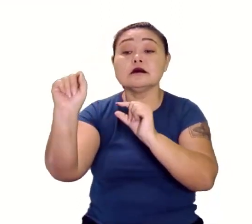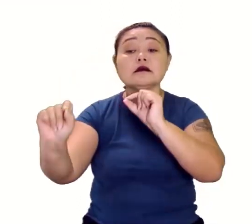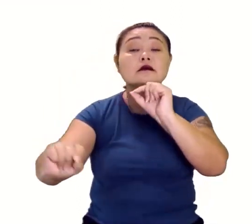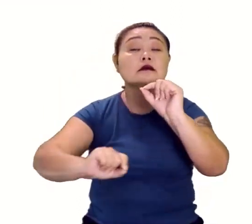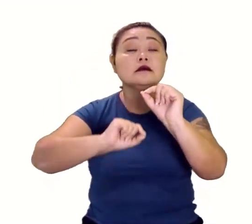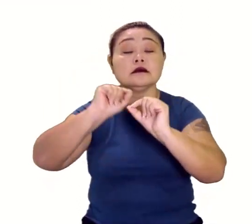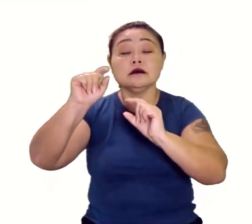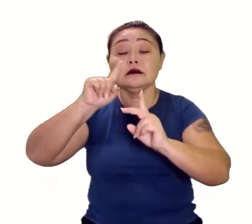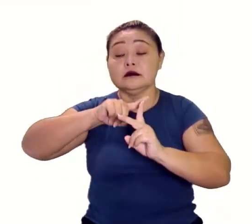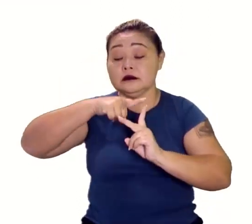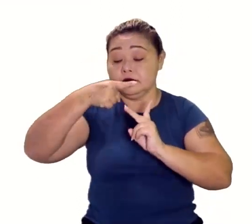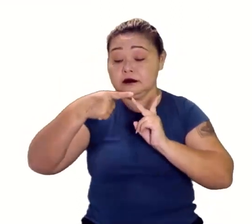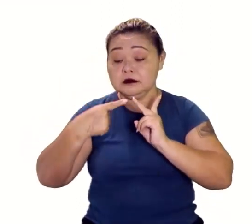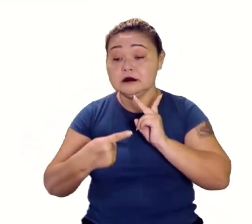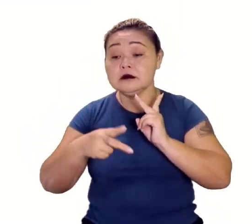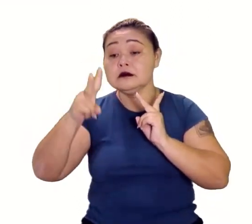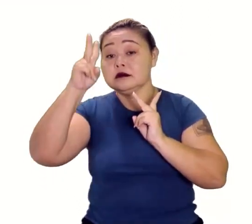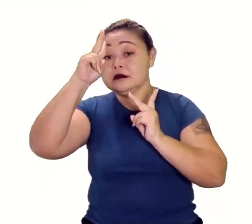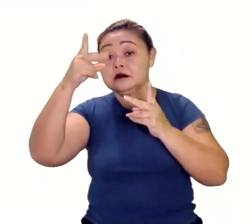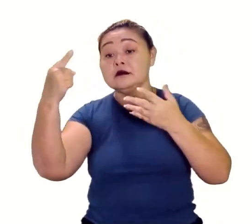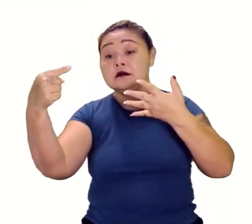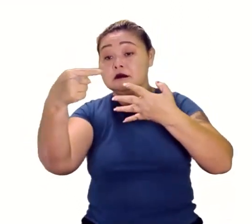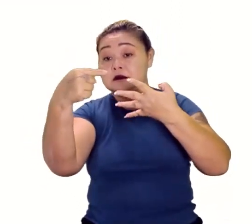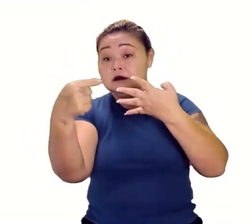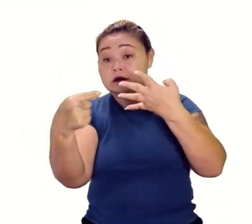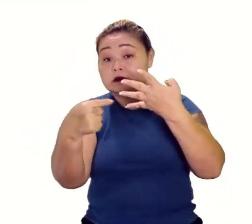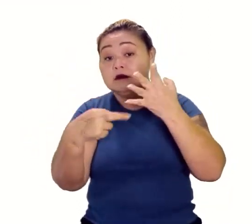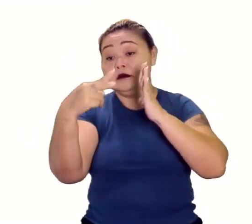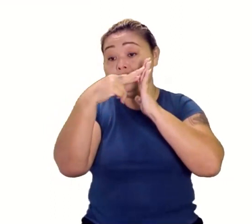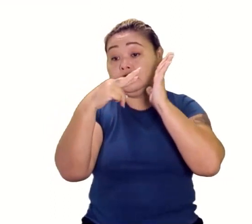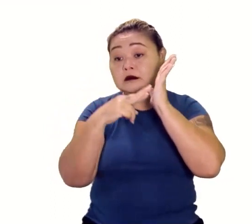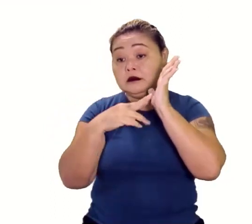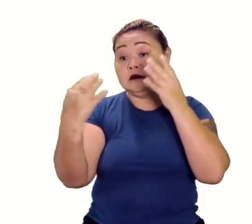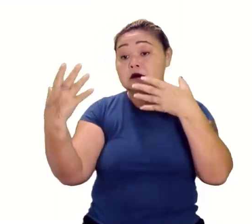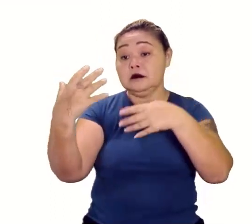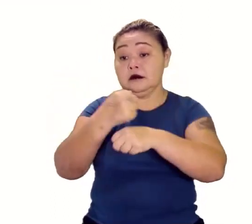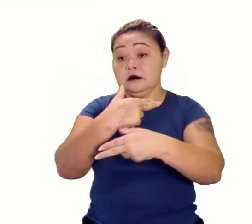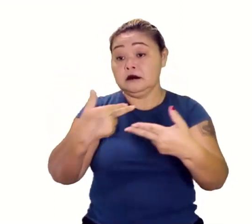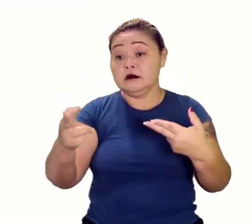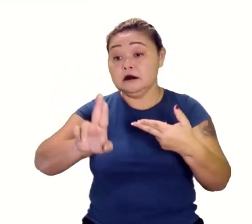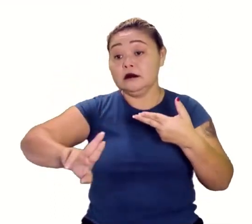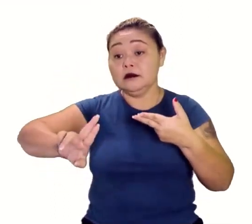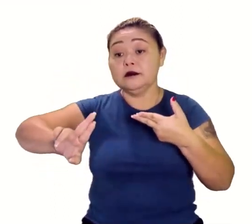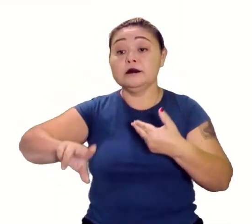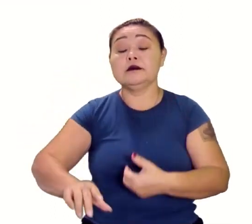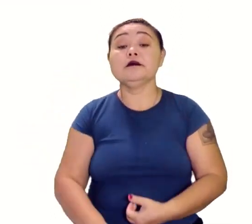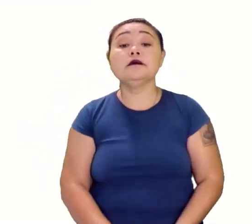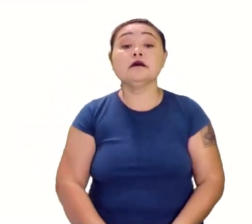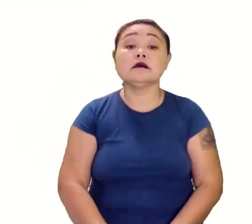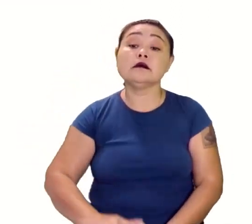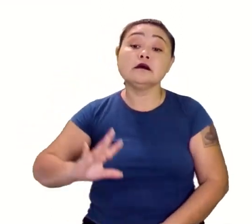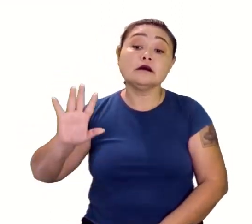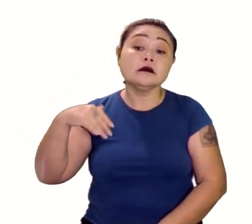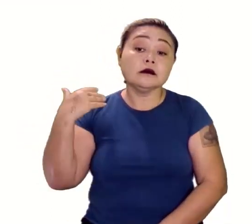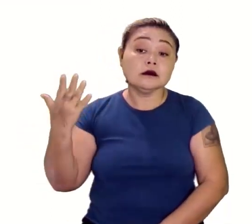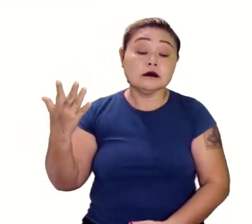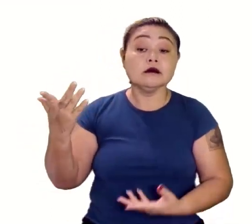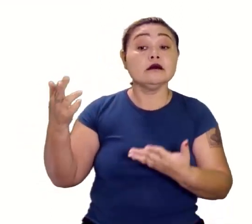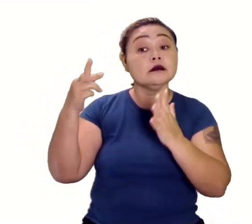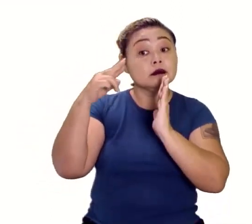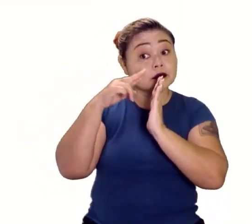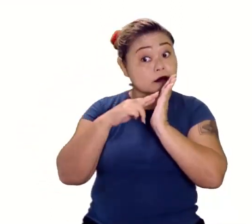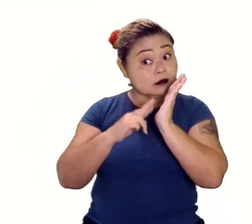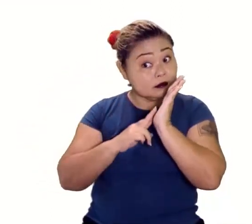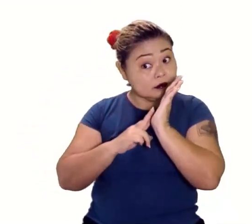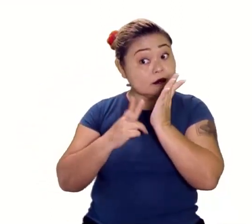é radiciação, rever suas propriedades e regras operacionais. Então a gente vai ver regras para resolver